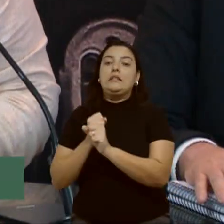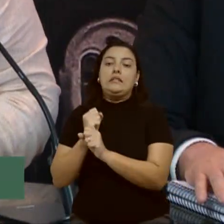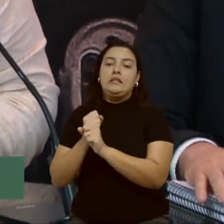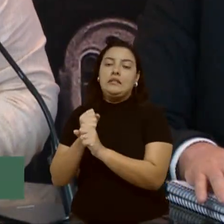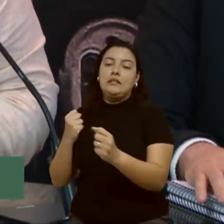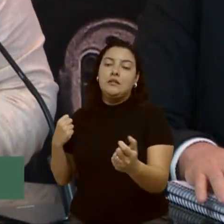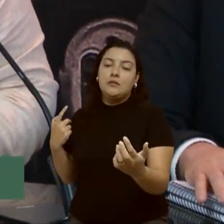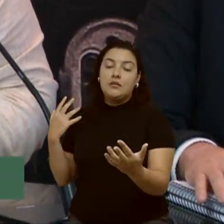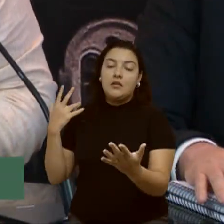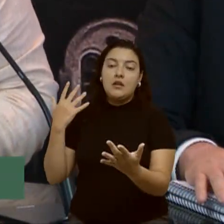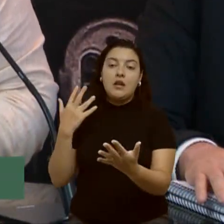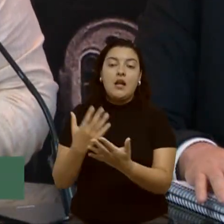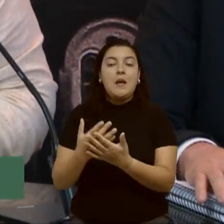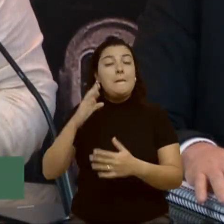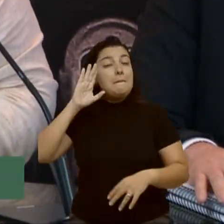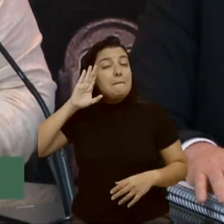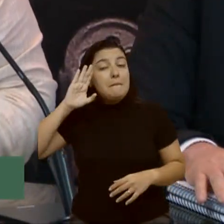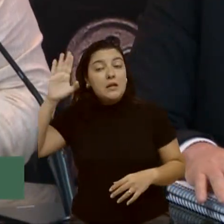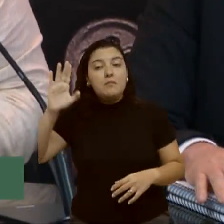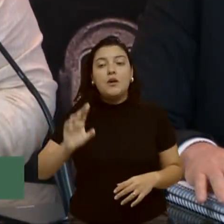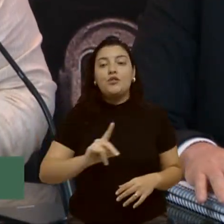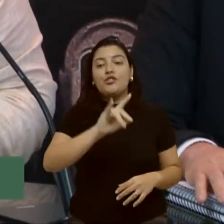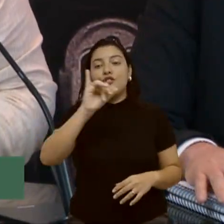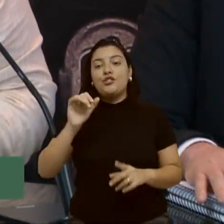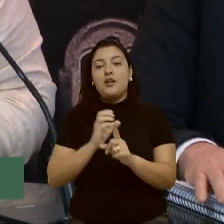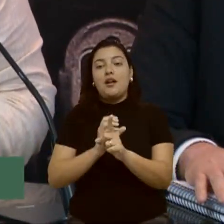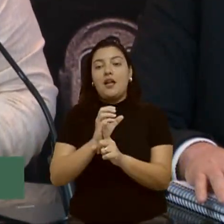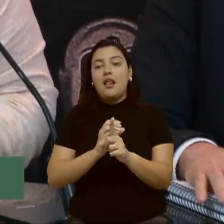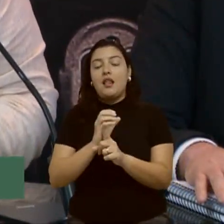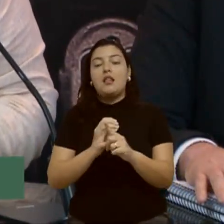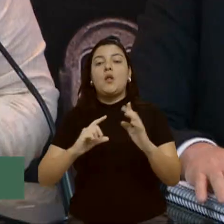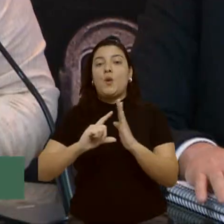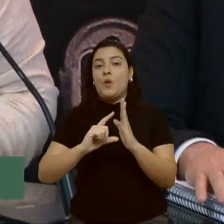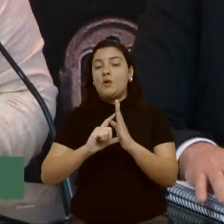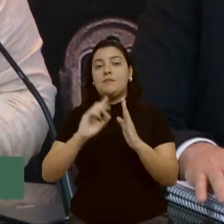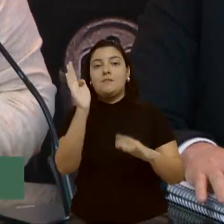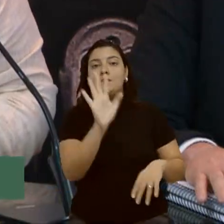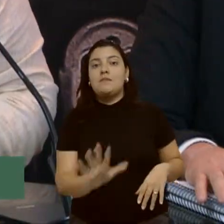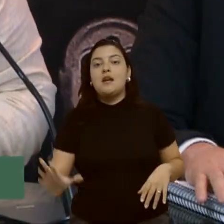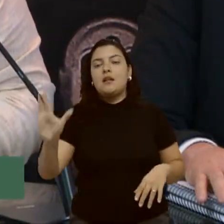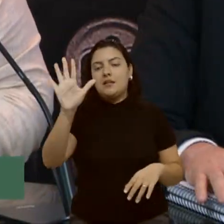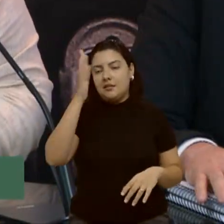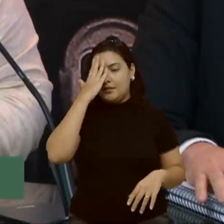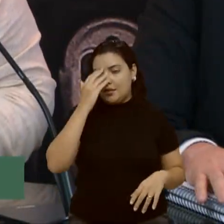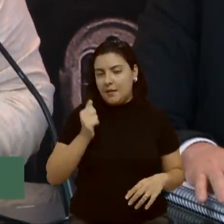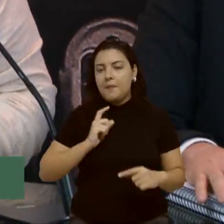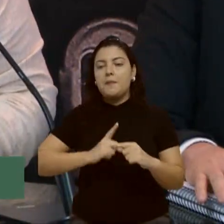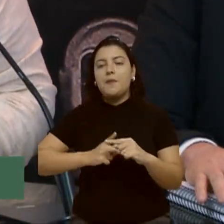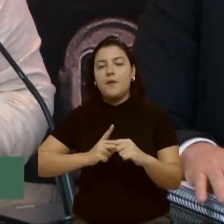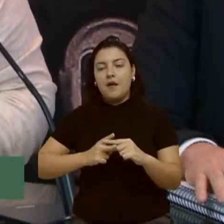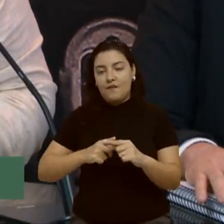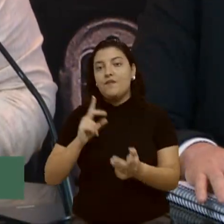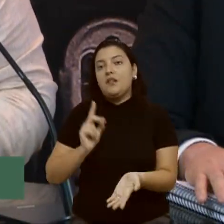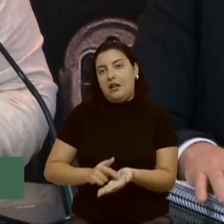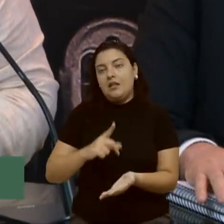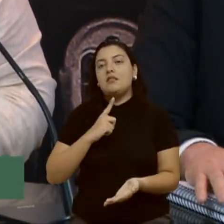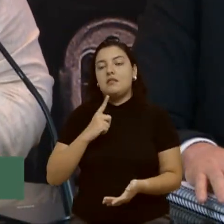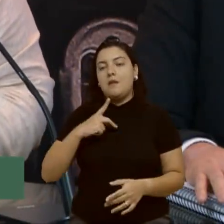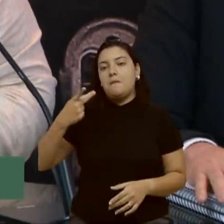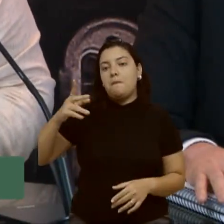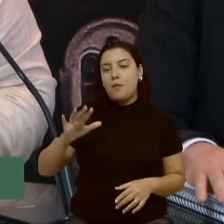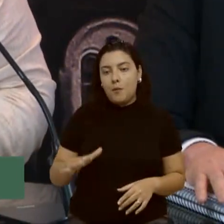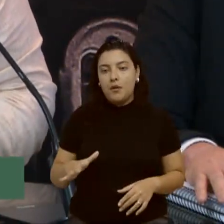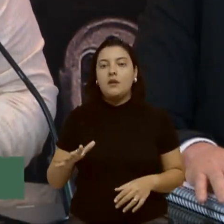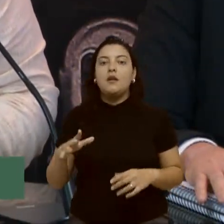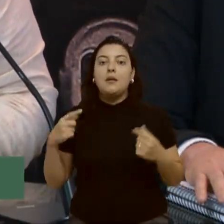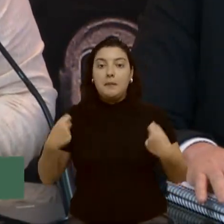anos uma das principais datas do calendário comercial brasileiro, a gente sabe disso, por conta das promoções, que